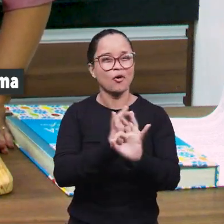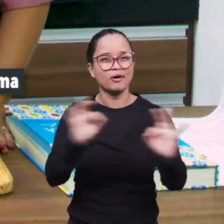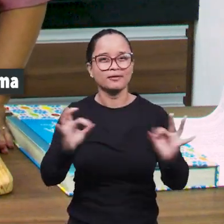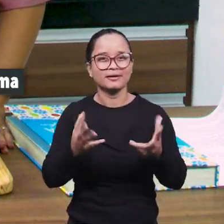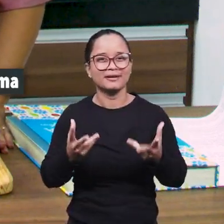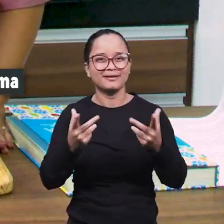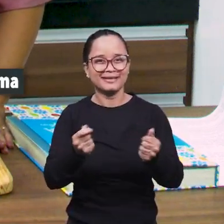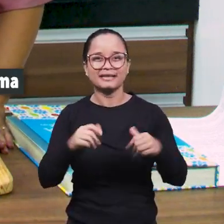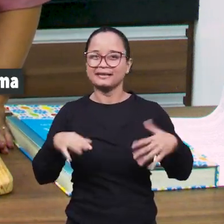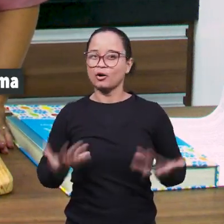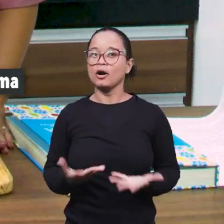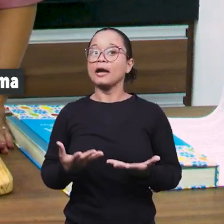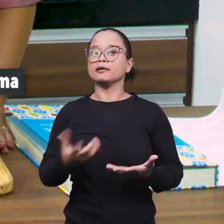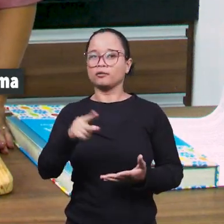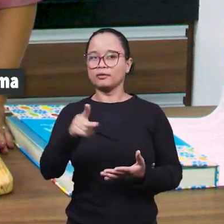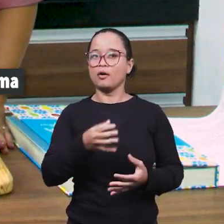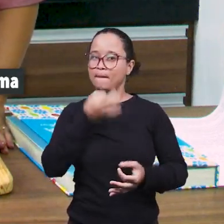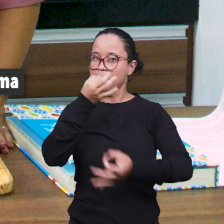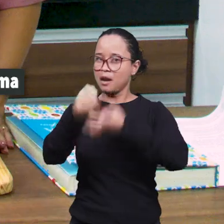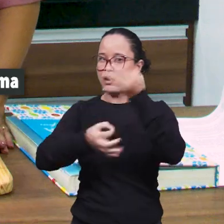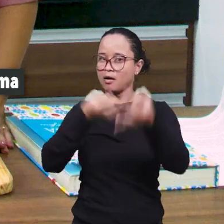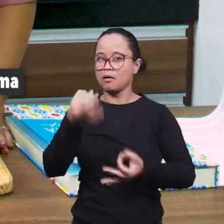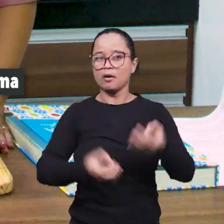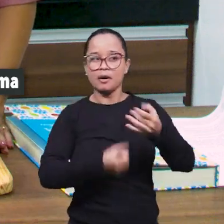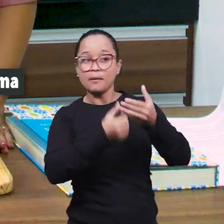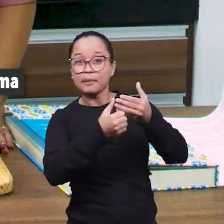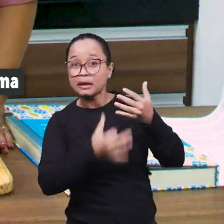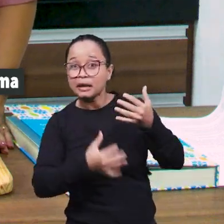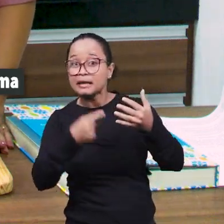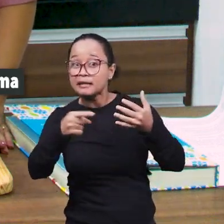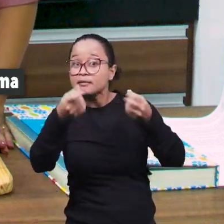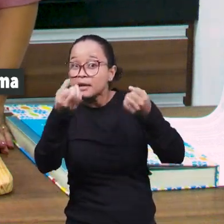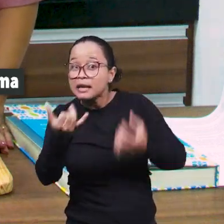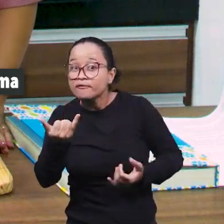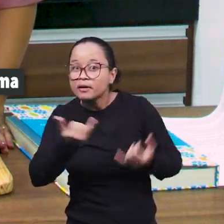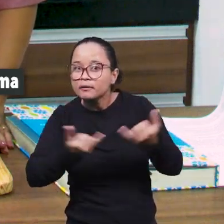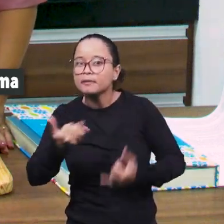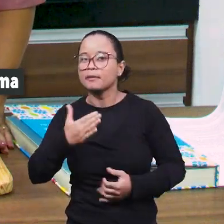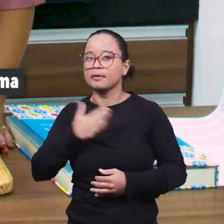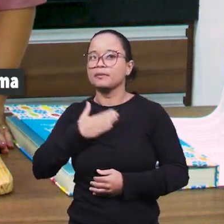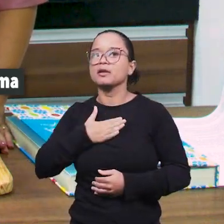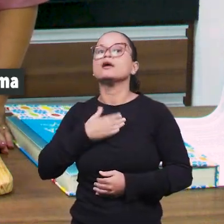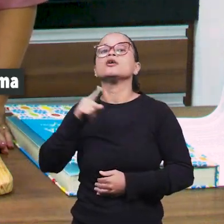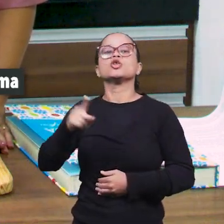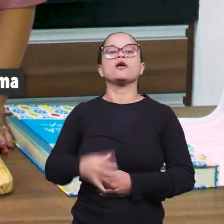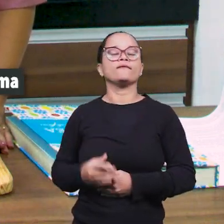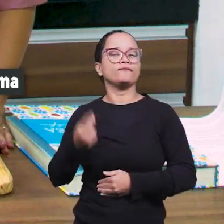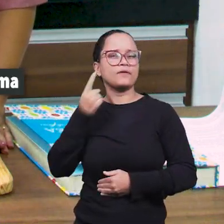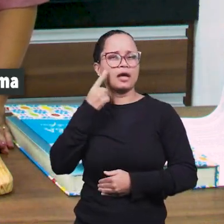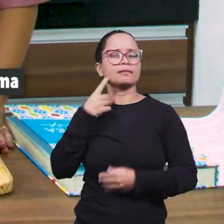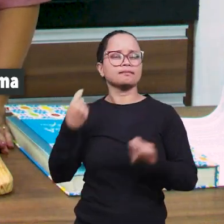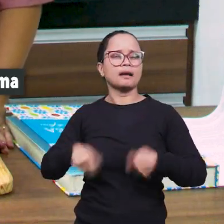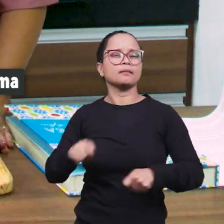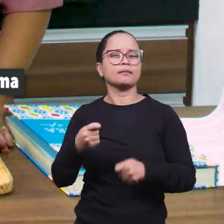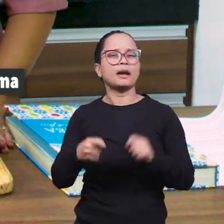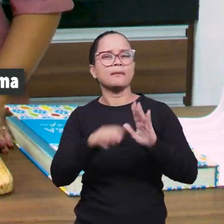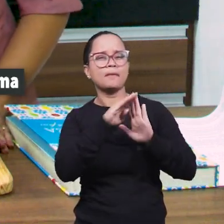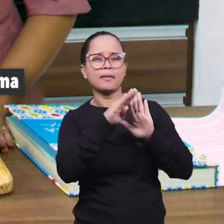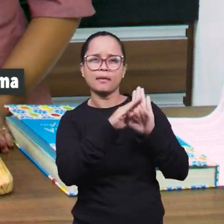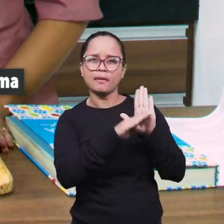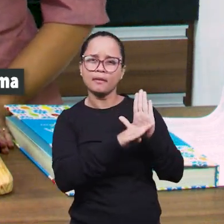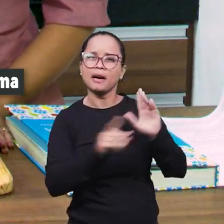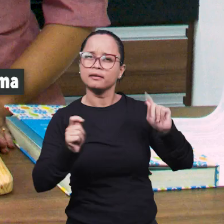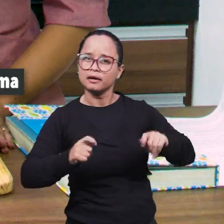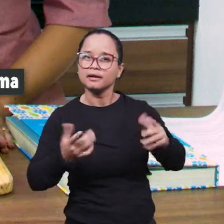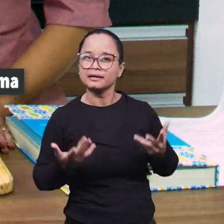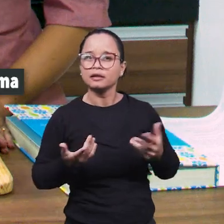essencial, gente. Coloca aí nos comentários se a minha cuscuzeira é essencial. Entra nessa lista ou não entra? Ah, dá